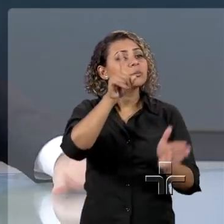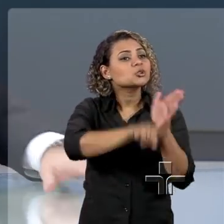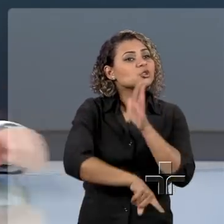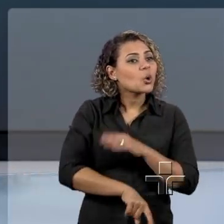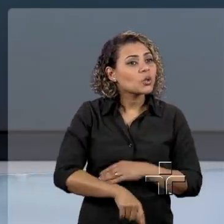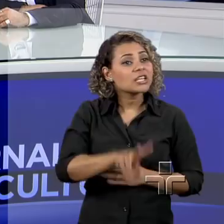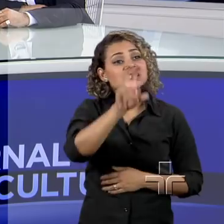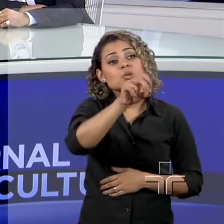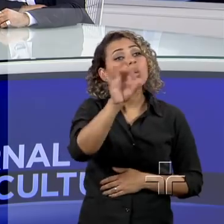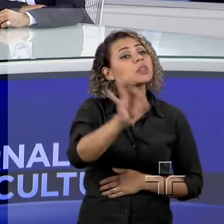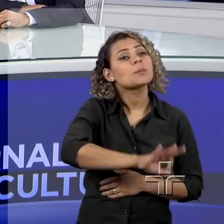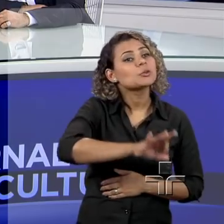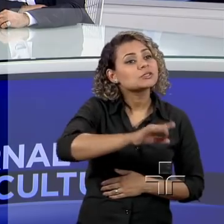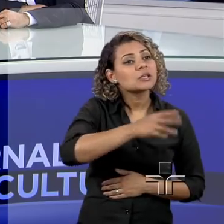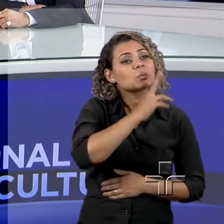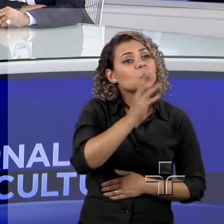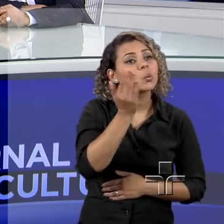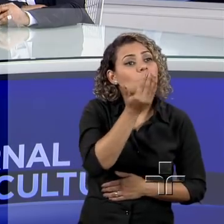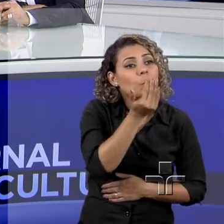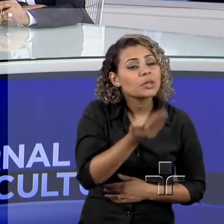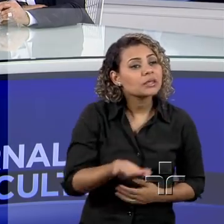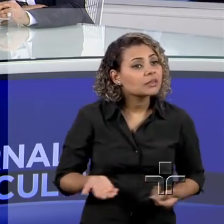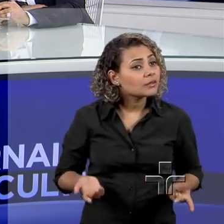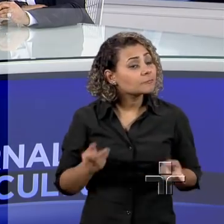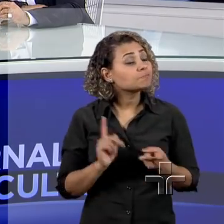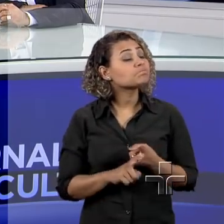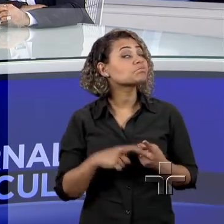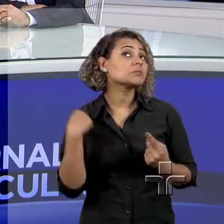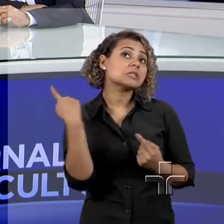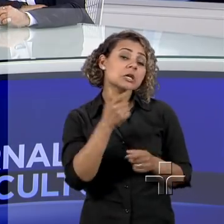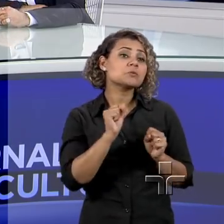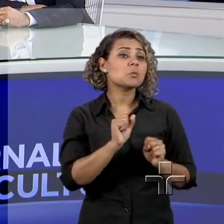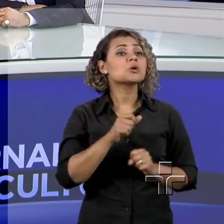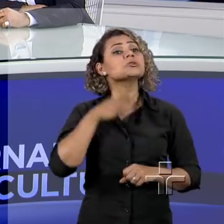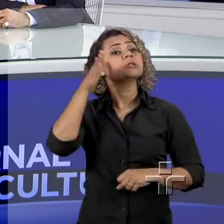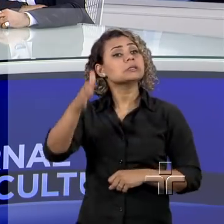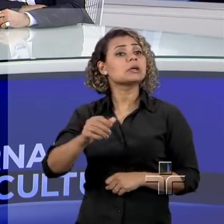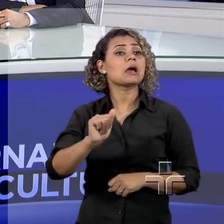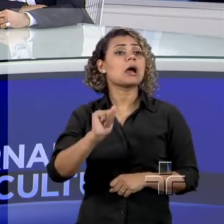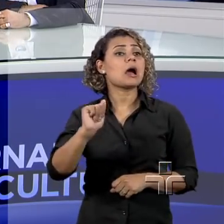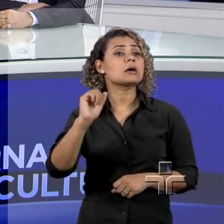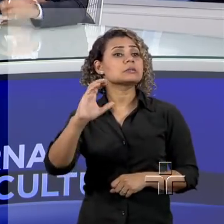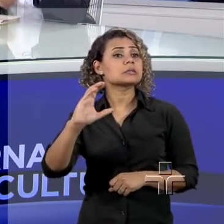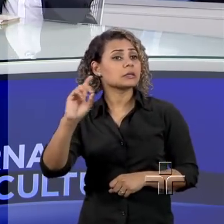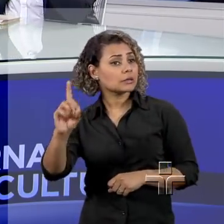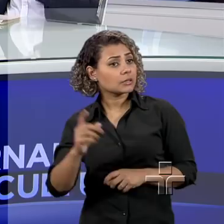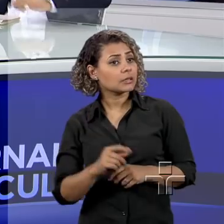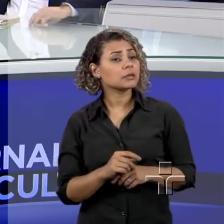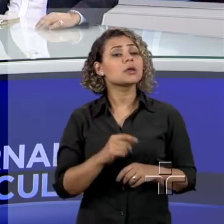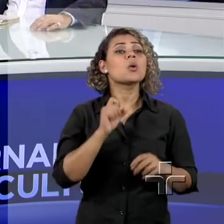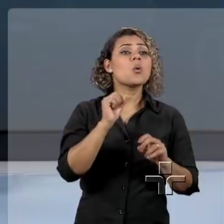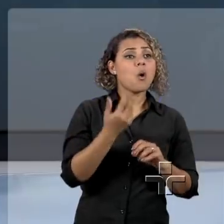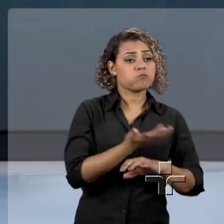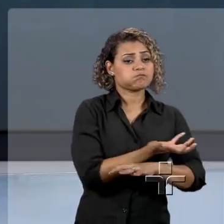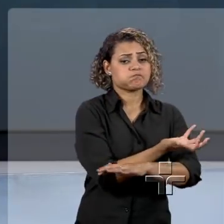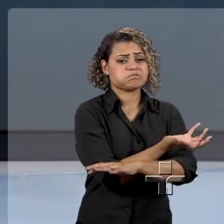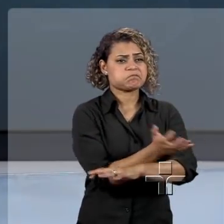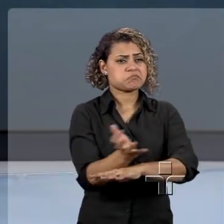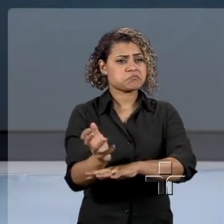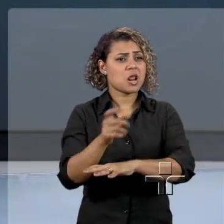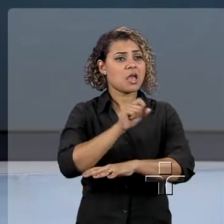de 50% na refeição, a gente pudesse ir lá para a ACD, para uma creche, para uma horta comunitária, a gente